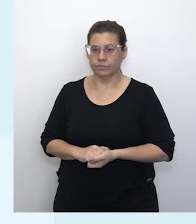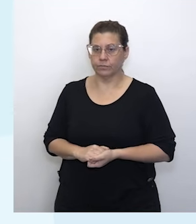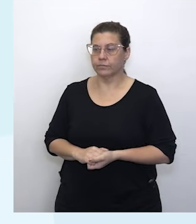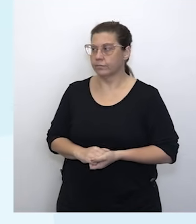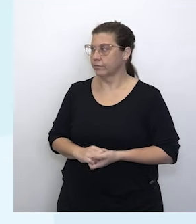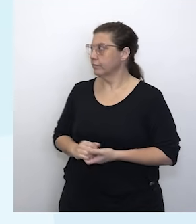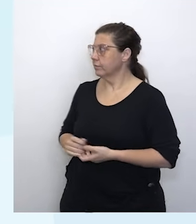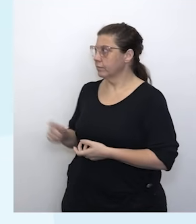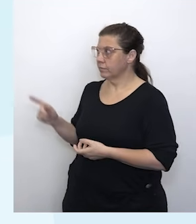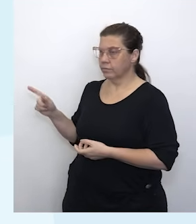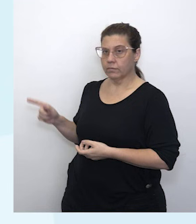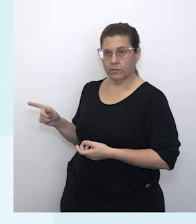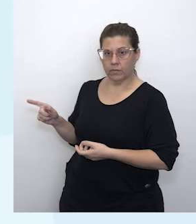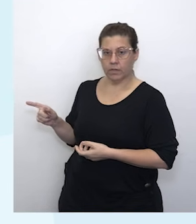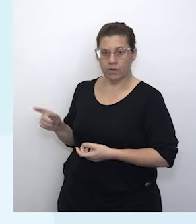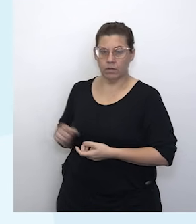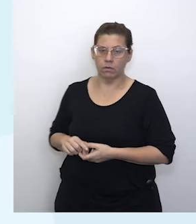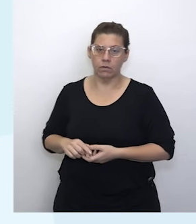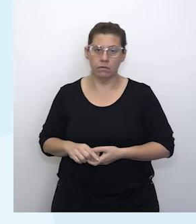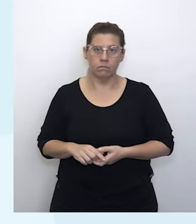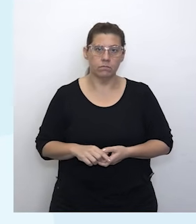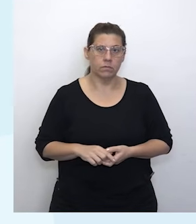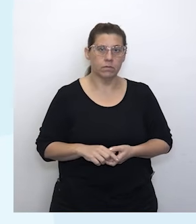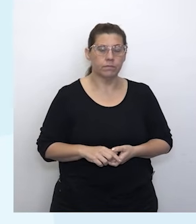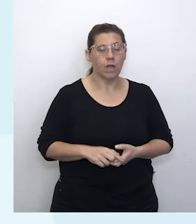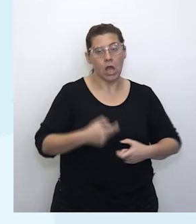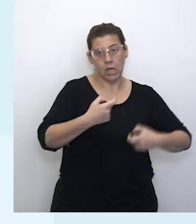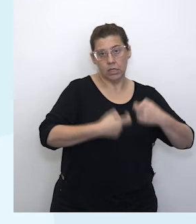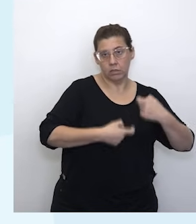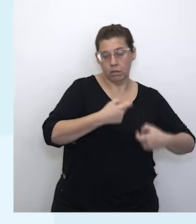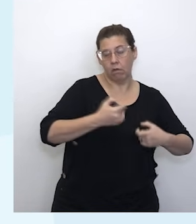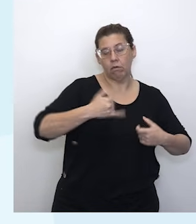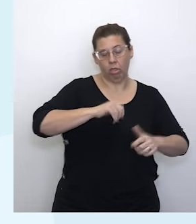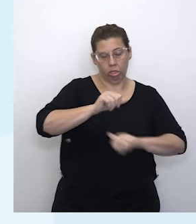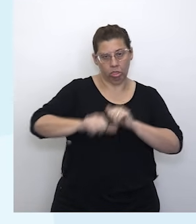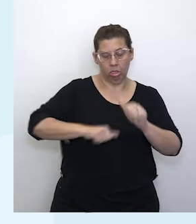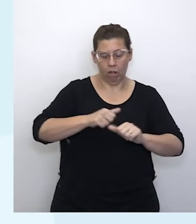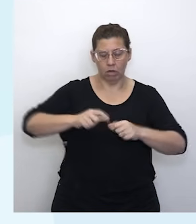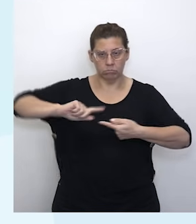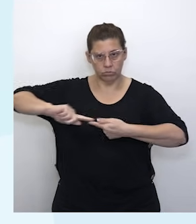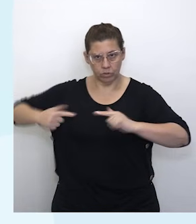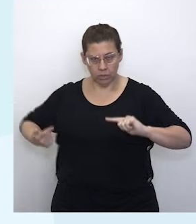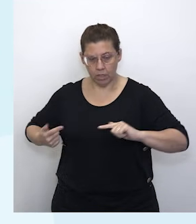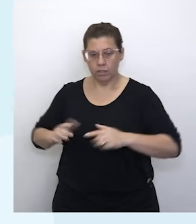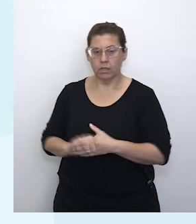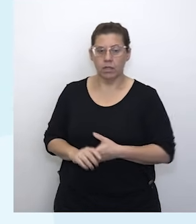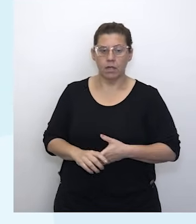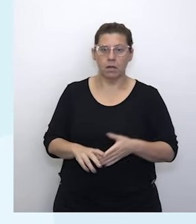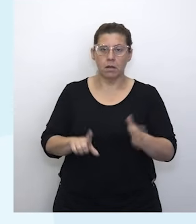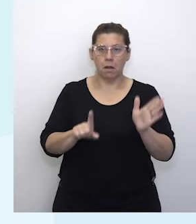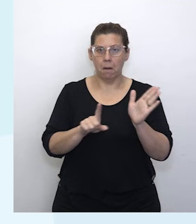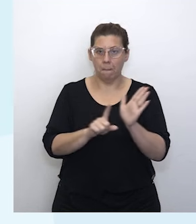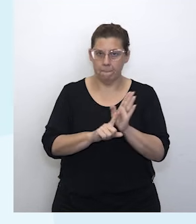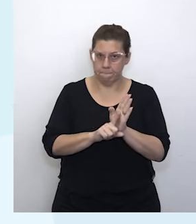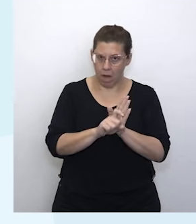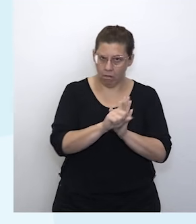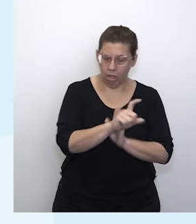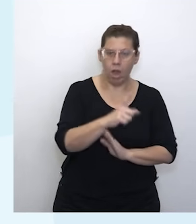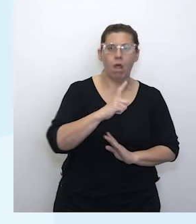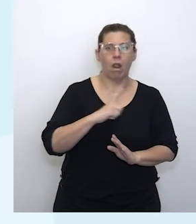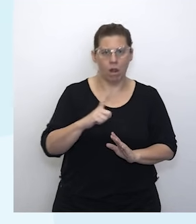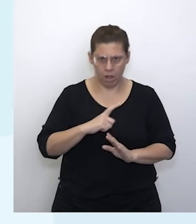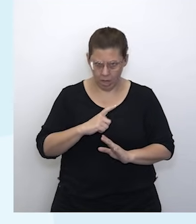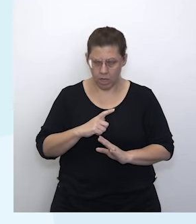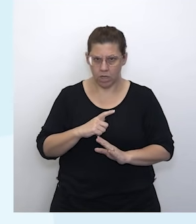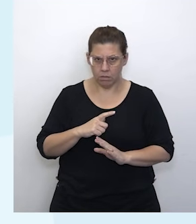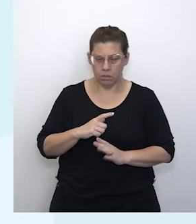genético. Para a ciência, sexo é quando tem troca de material genético. As bactérias fazem reprodução sexuada também? Fazem também,